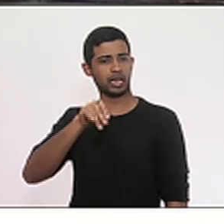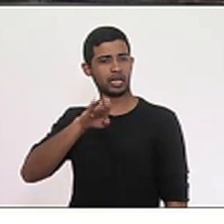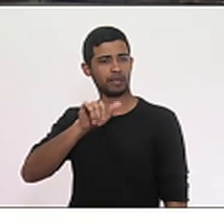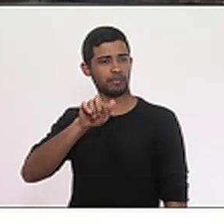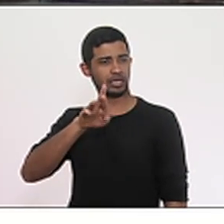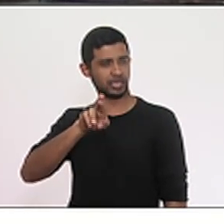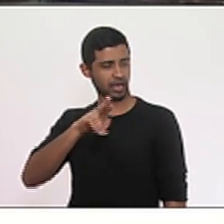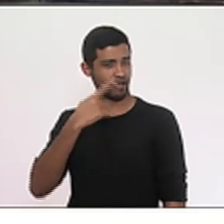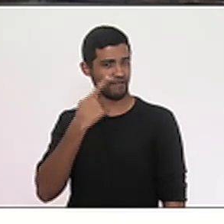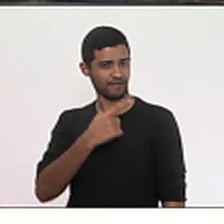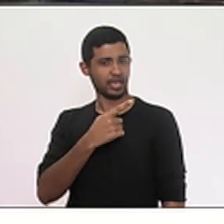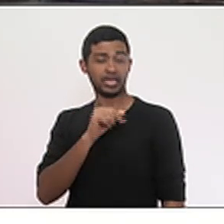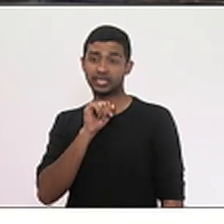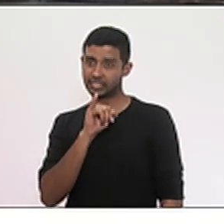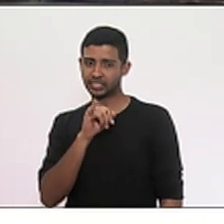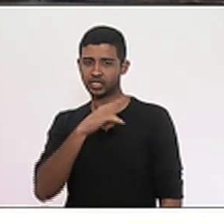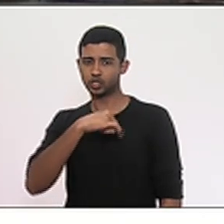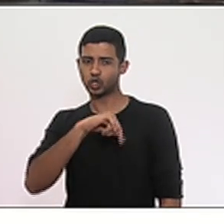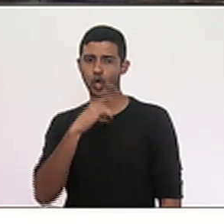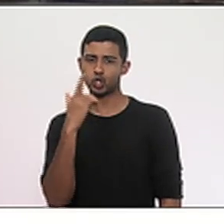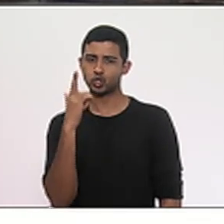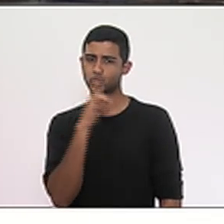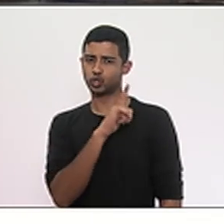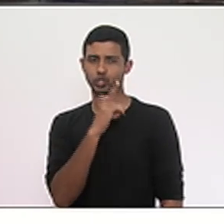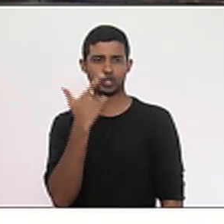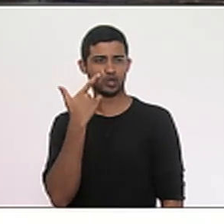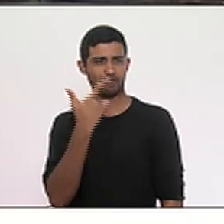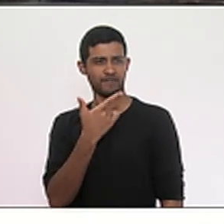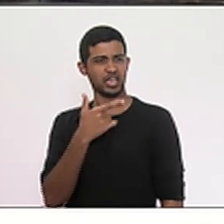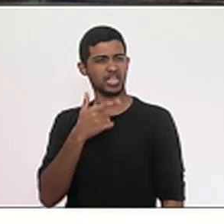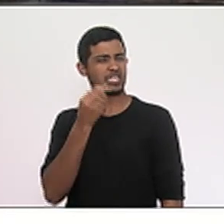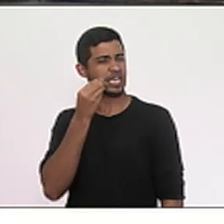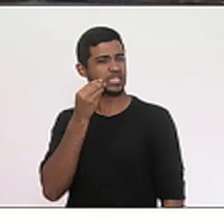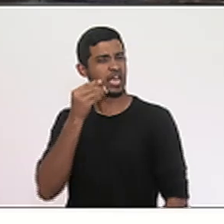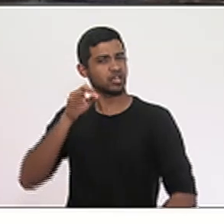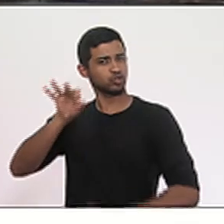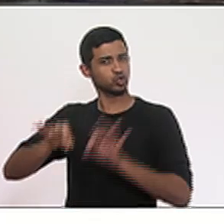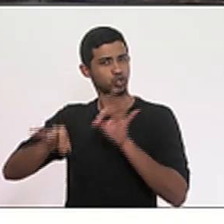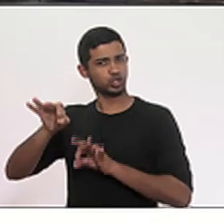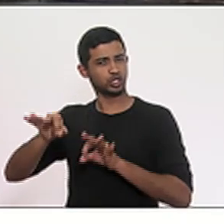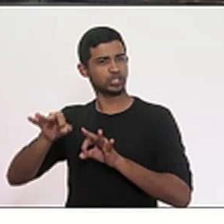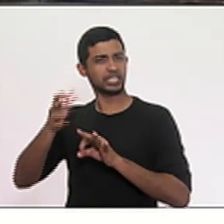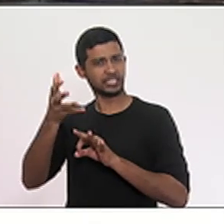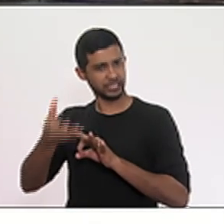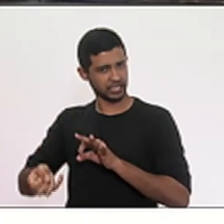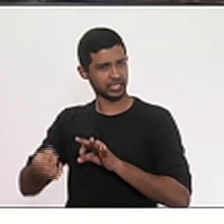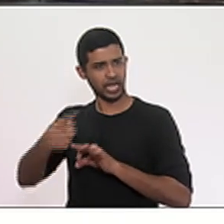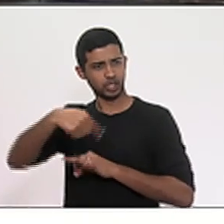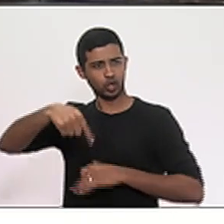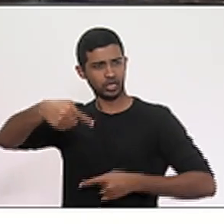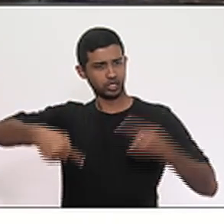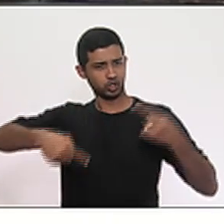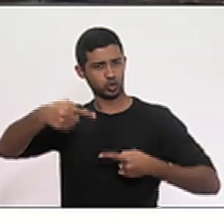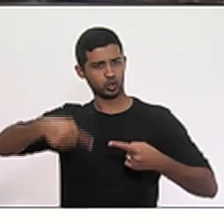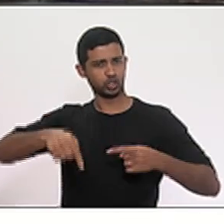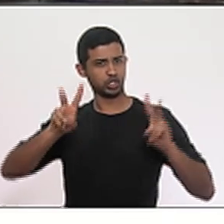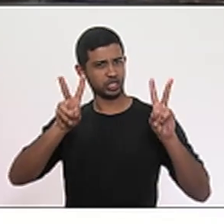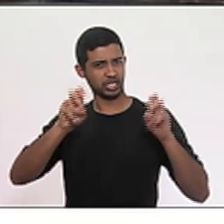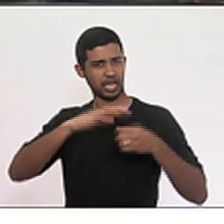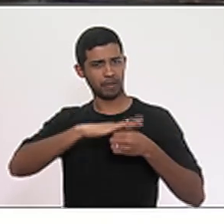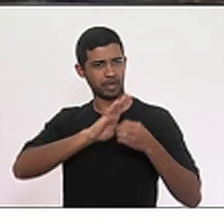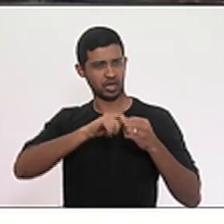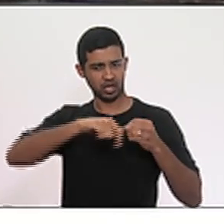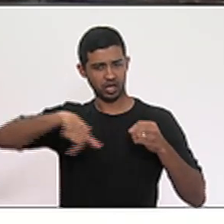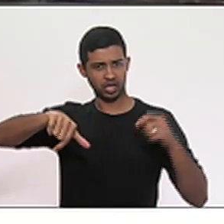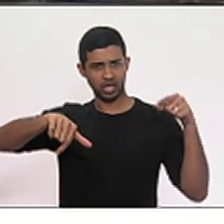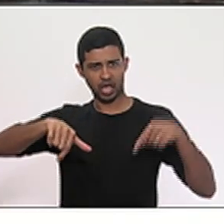desse processo, se a gente botar para julgamento e for favorável, a gente não vai estar discutindo a questão do saneamento